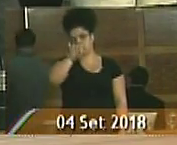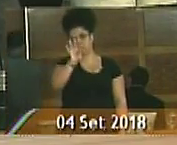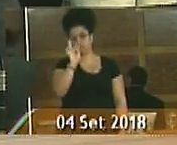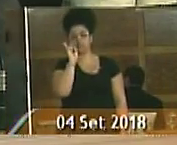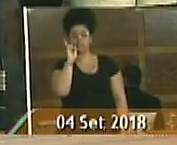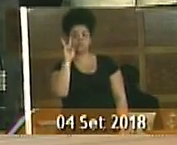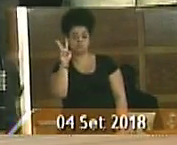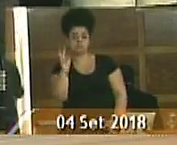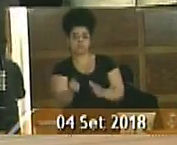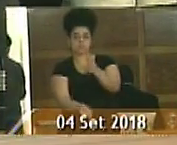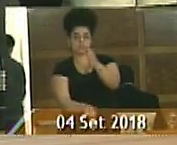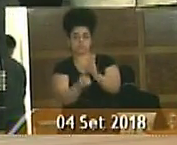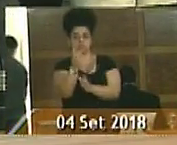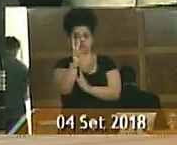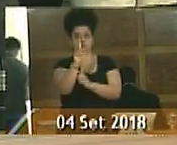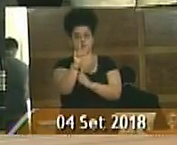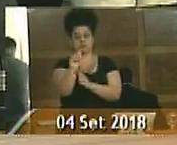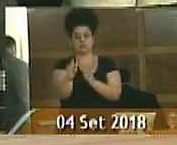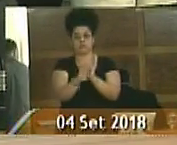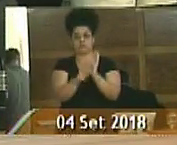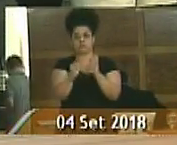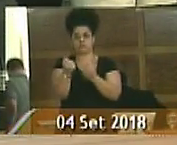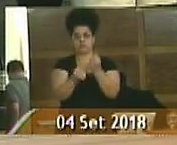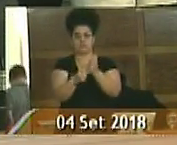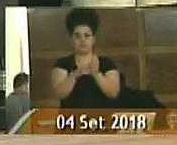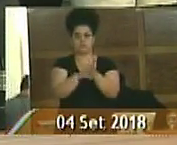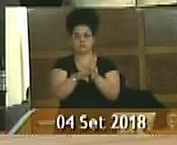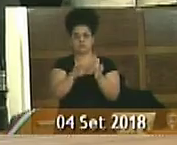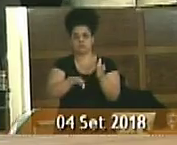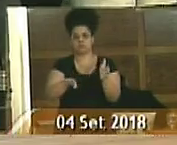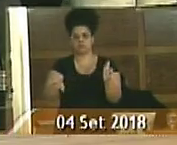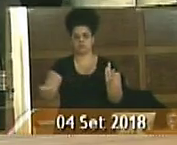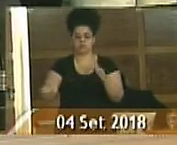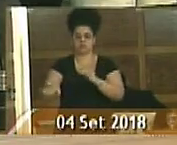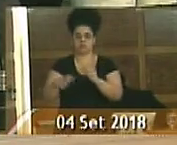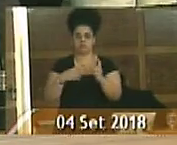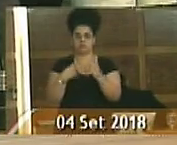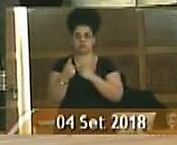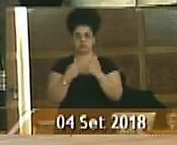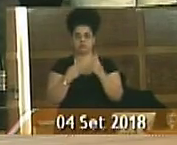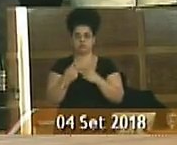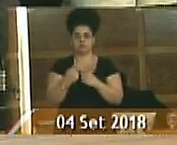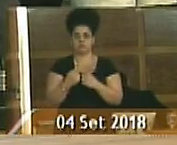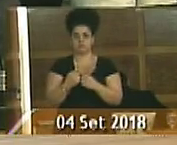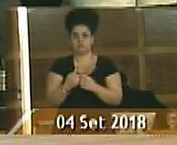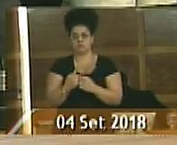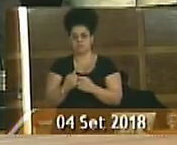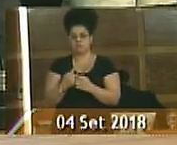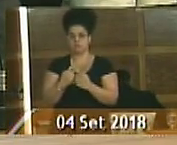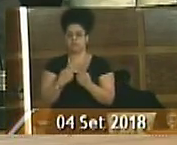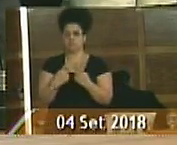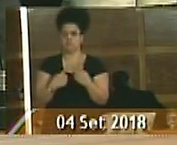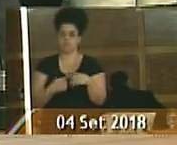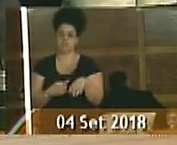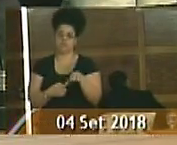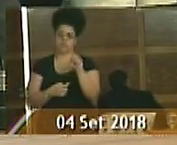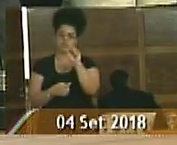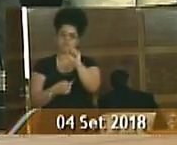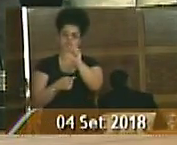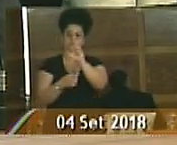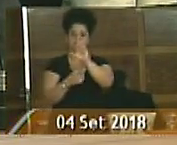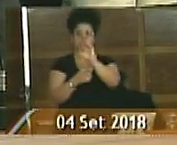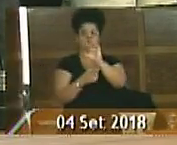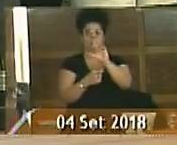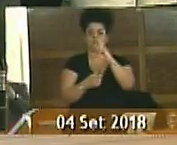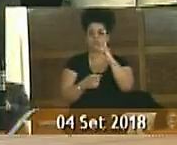a viabilidade de criação de vaga de estacionamento na faixa de domínio da rodovia Procurador Orlando Fernandes